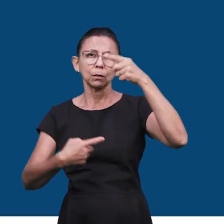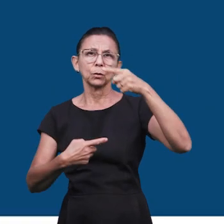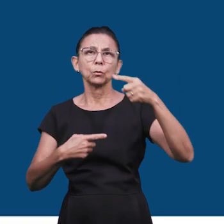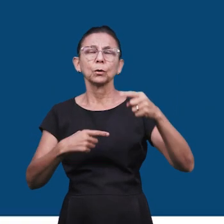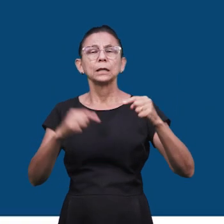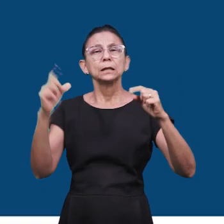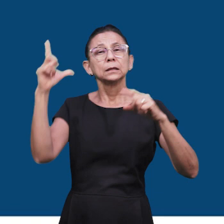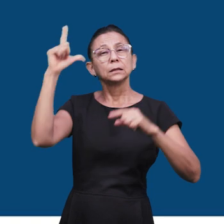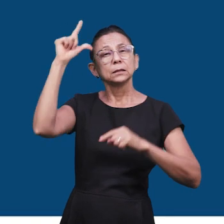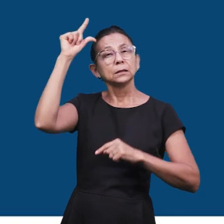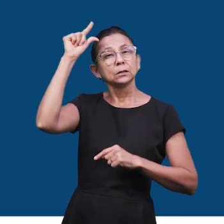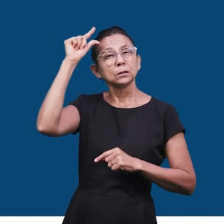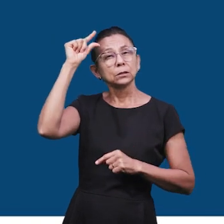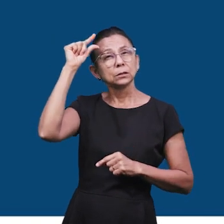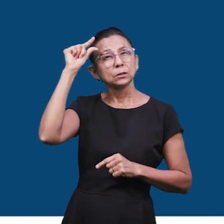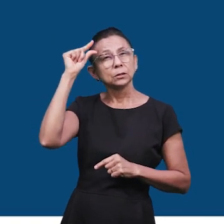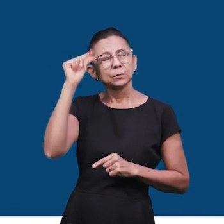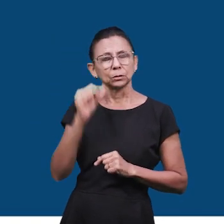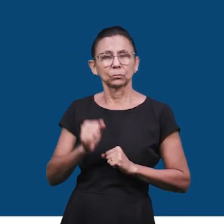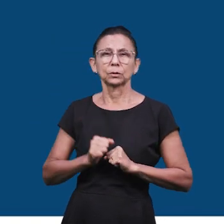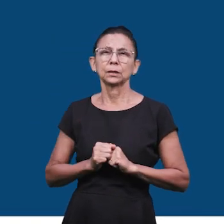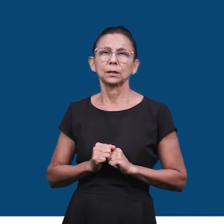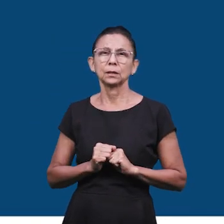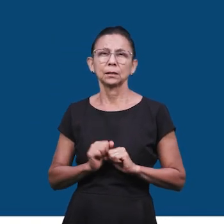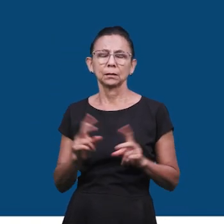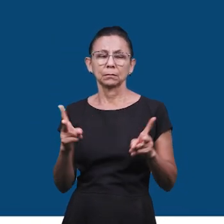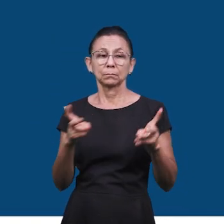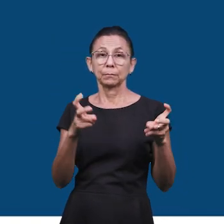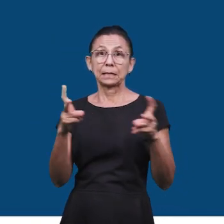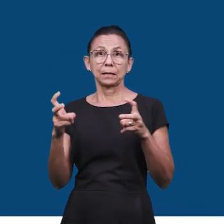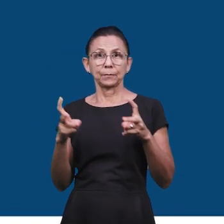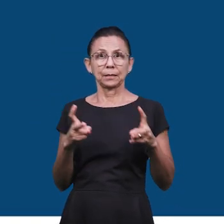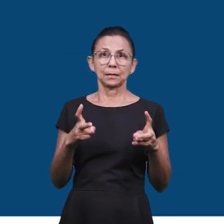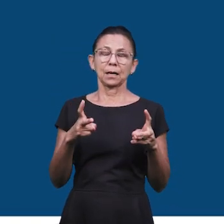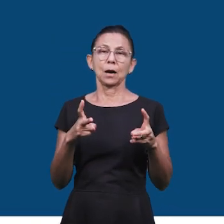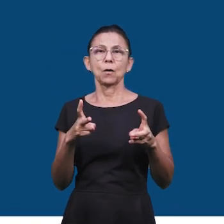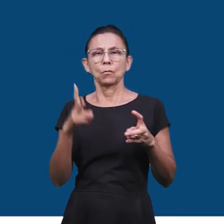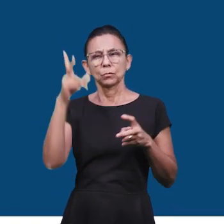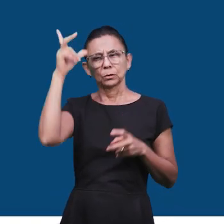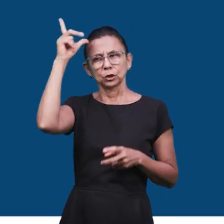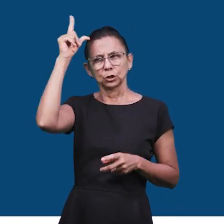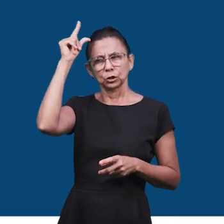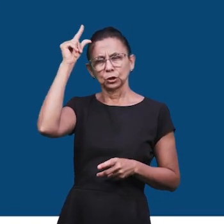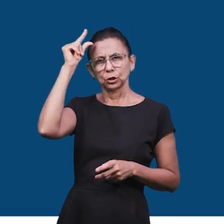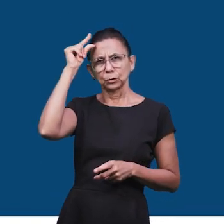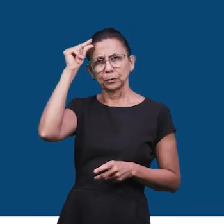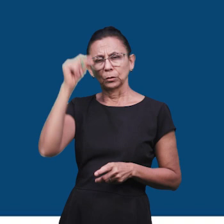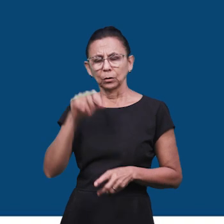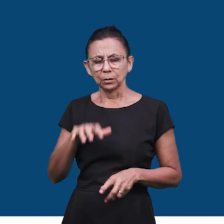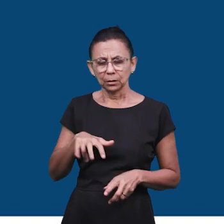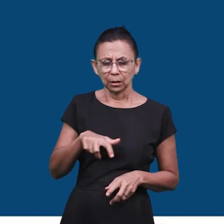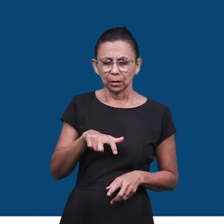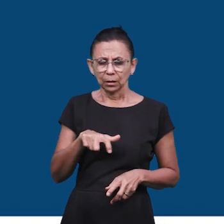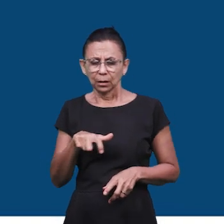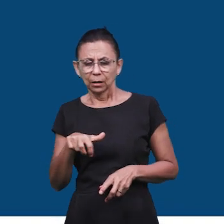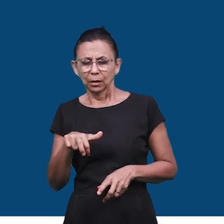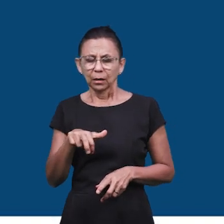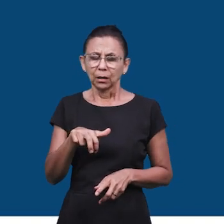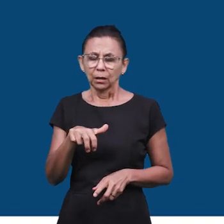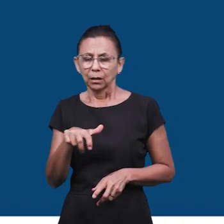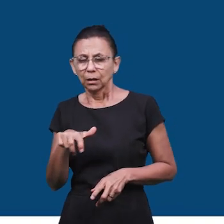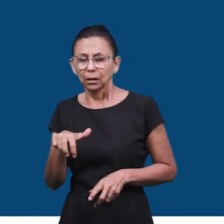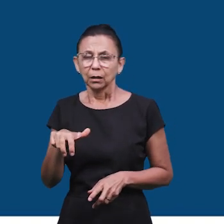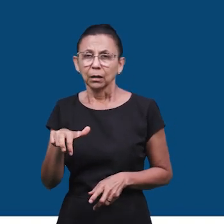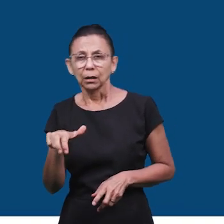nervosa, redução da intensidade dos reflexos, restrição das respostas motoras, do poder de reações e